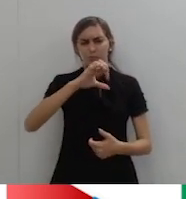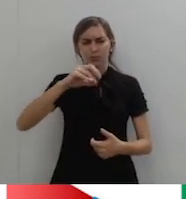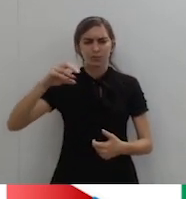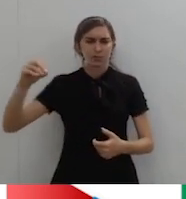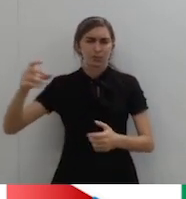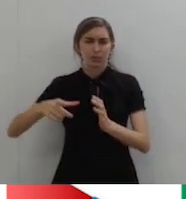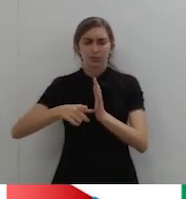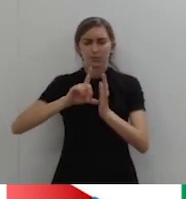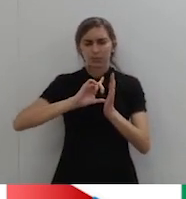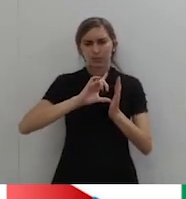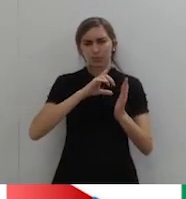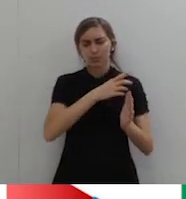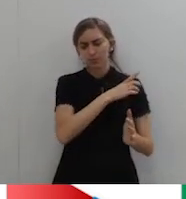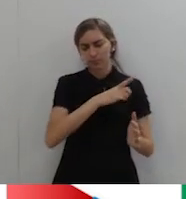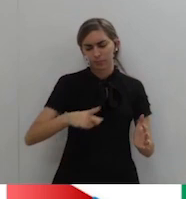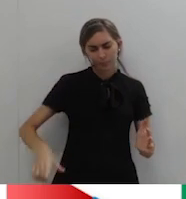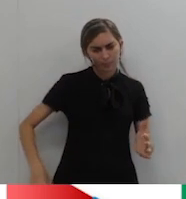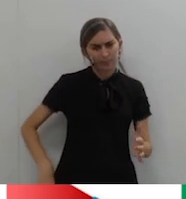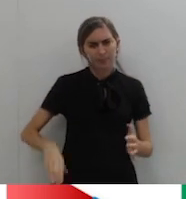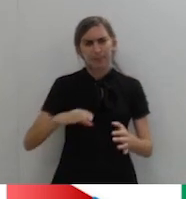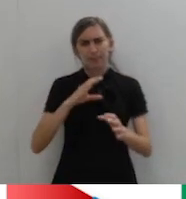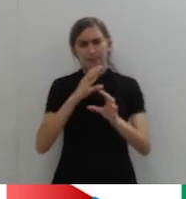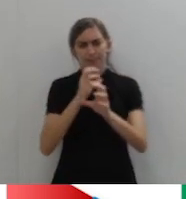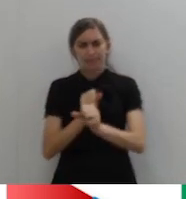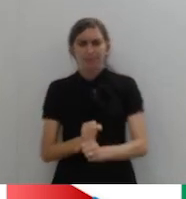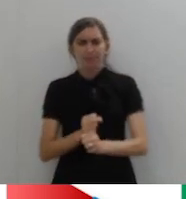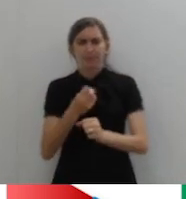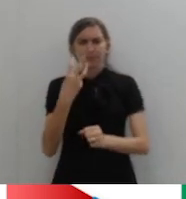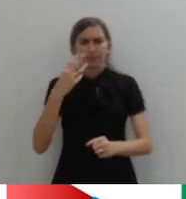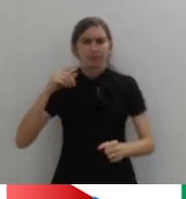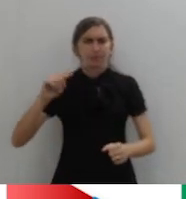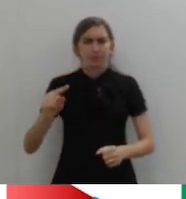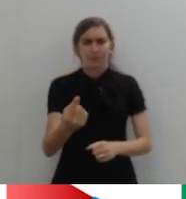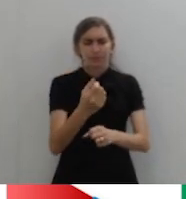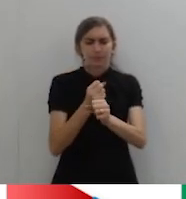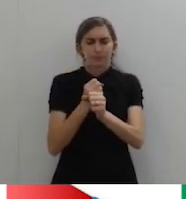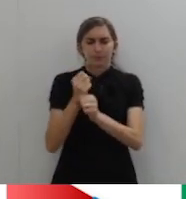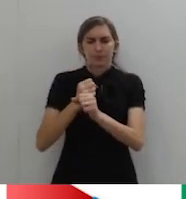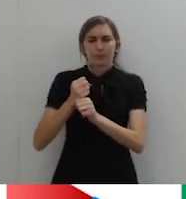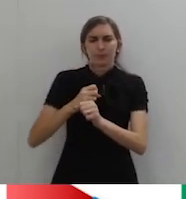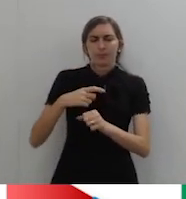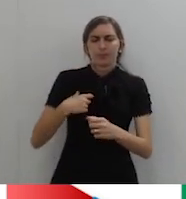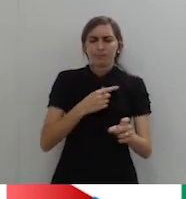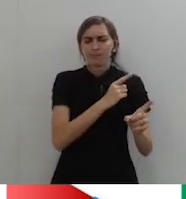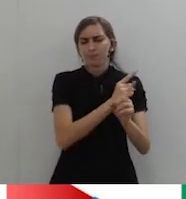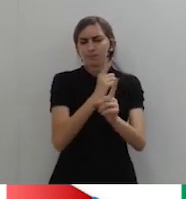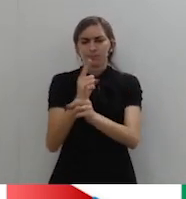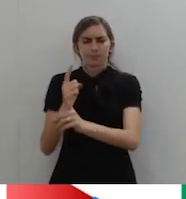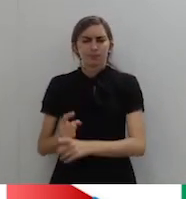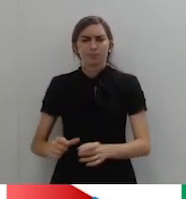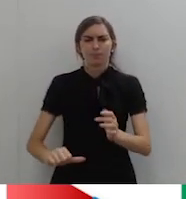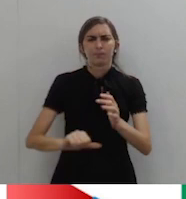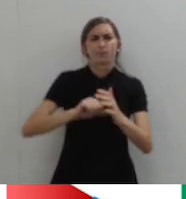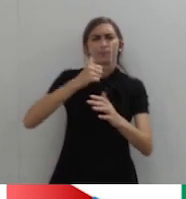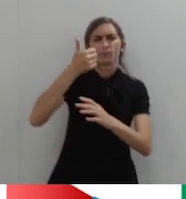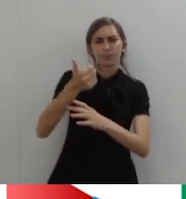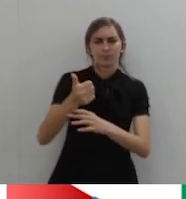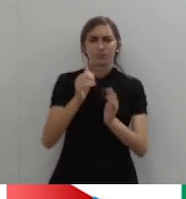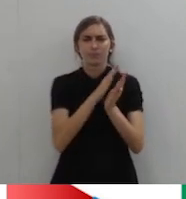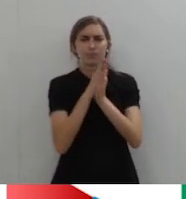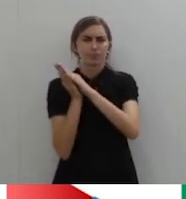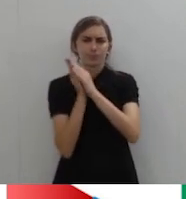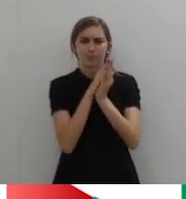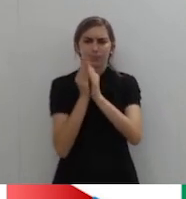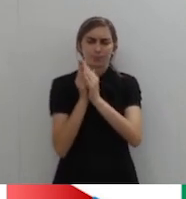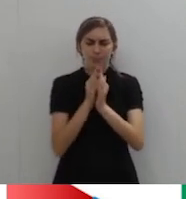900 anos antes de Cristo, se a gente for somar tudinho, há 3.000 anos atrás, foram encontradas as primeiras